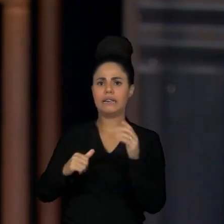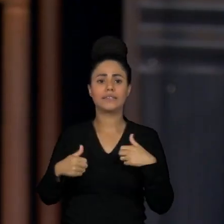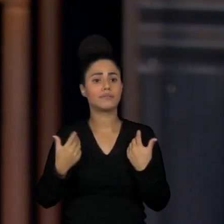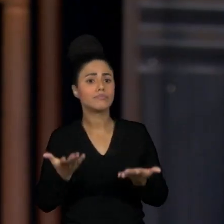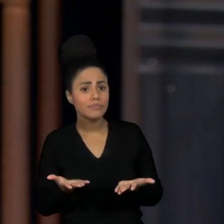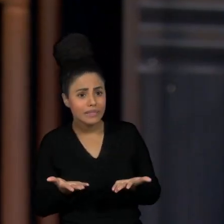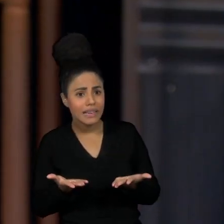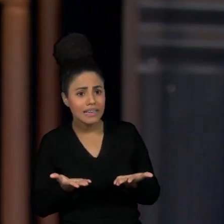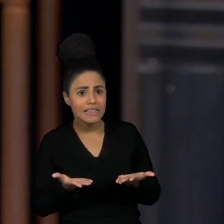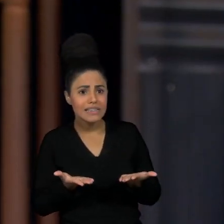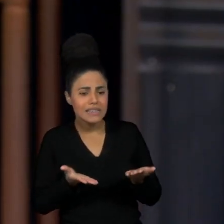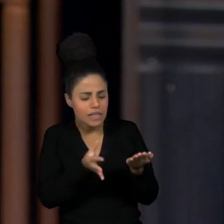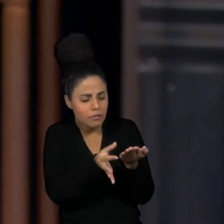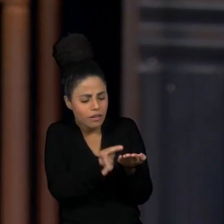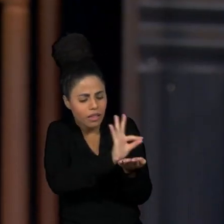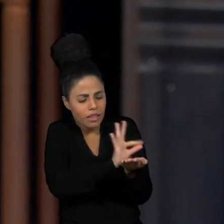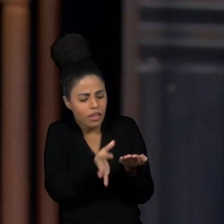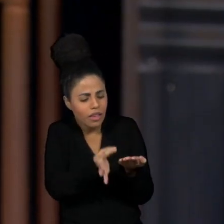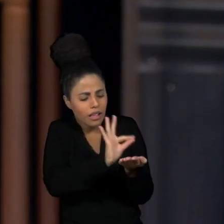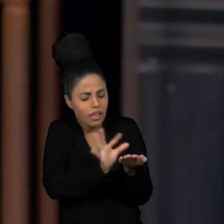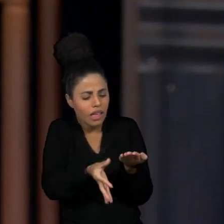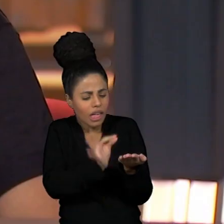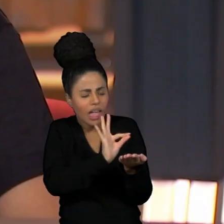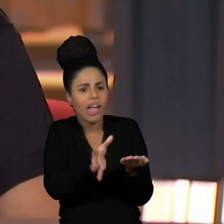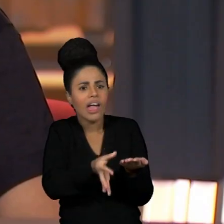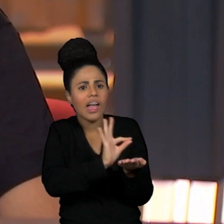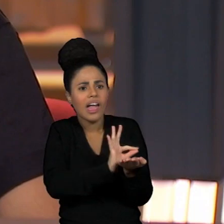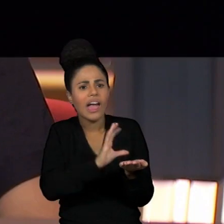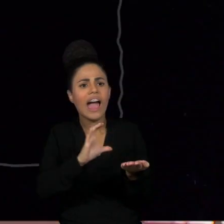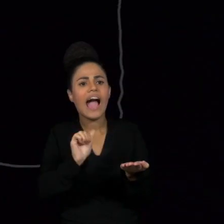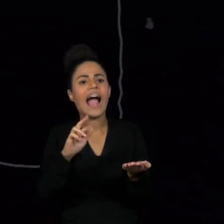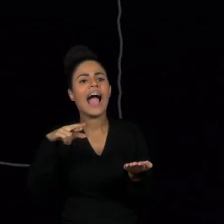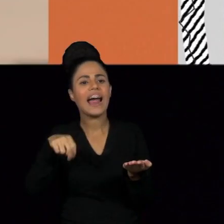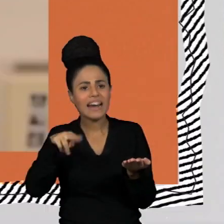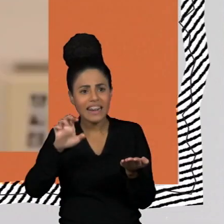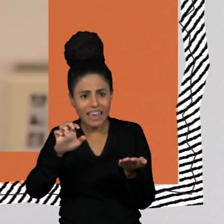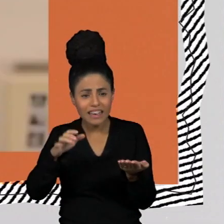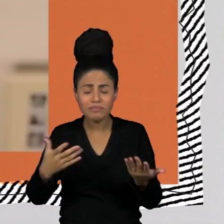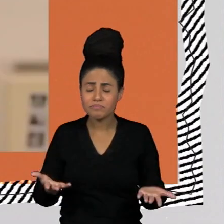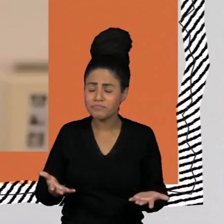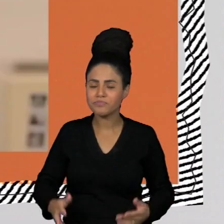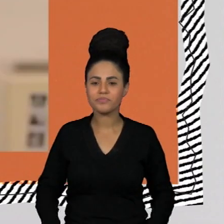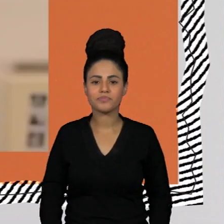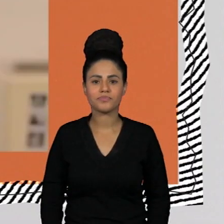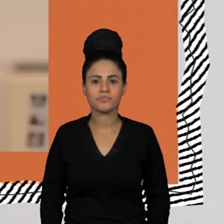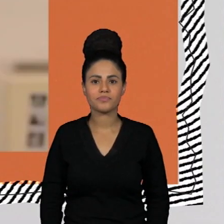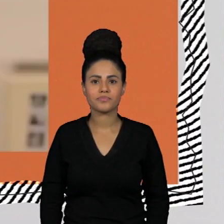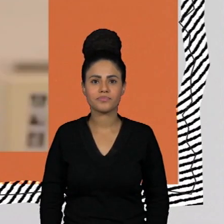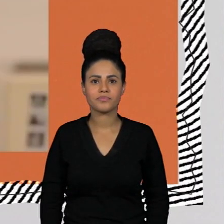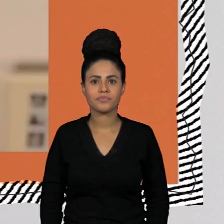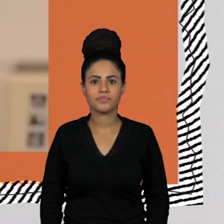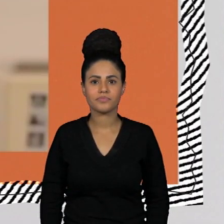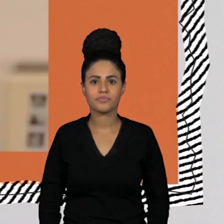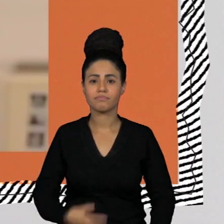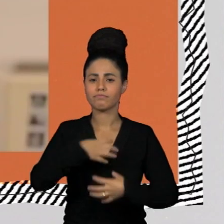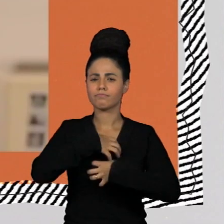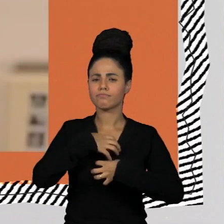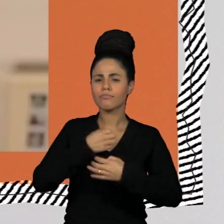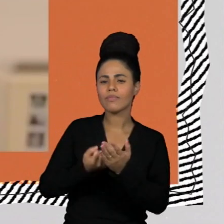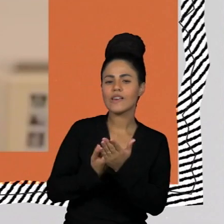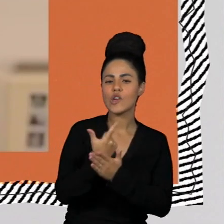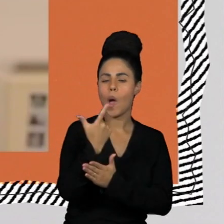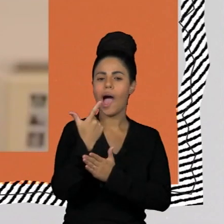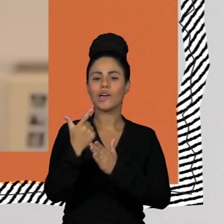Isso. Isso tá meio voltando, parece, hein? Você viu? Então você que tem vontade de comprar um computador para o teu filho,